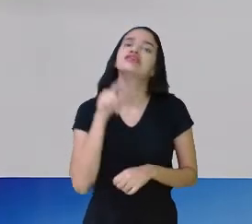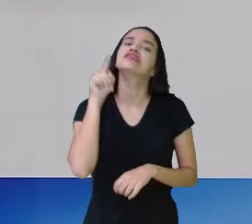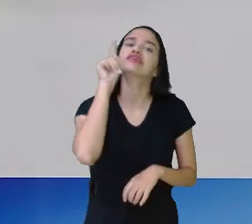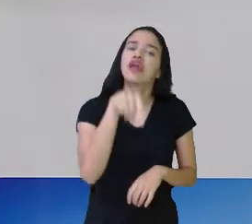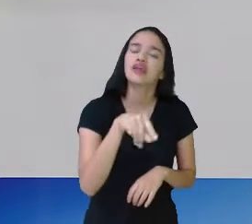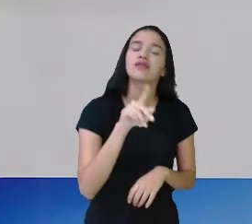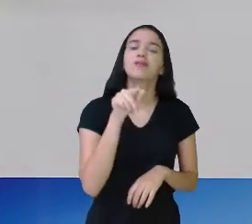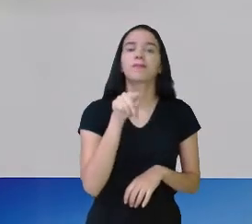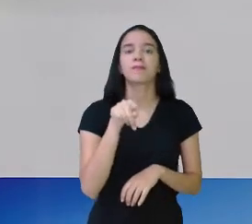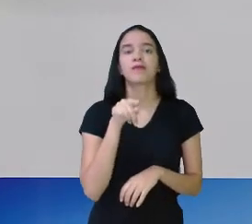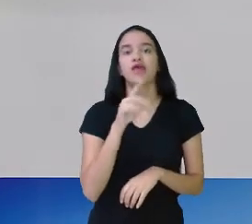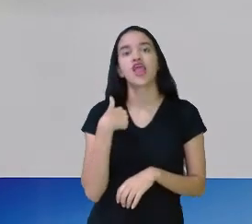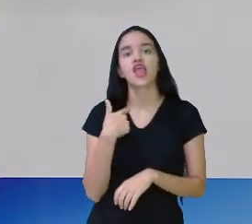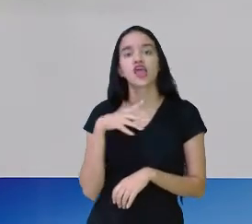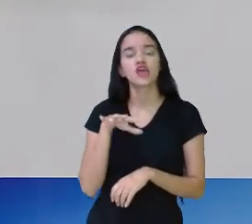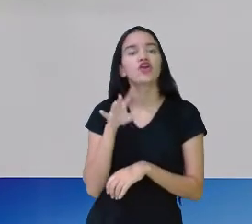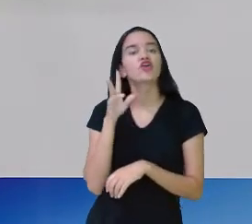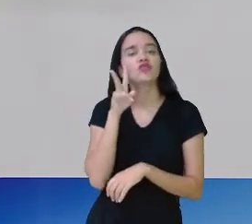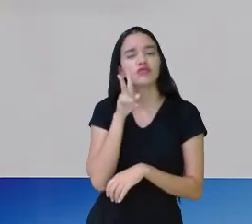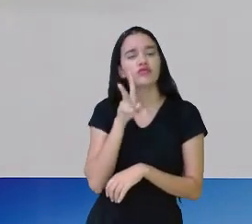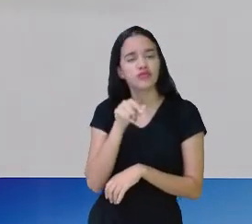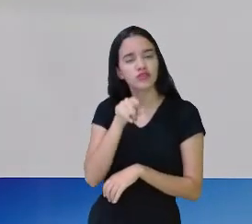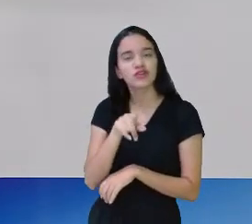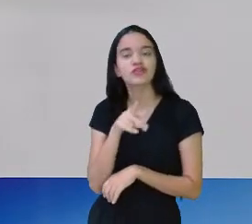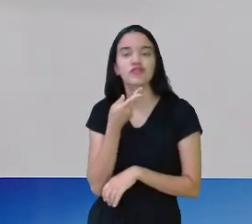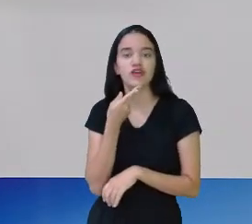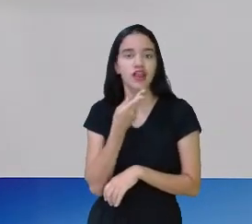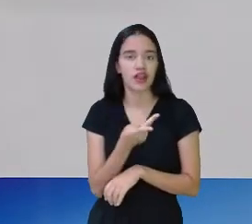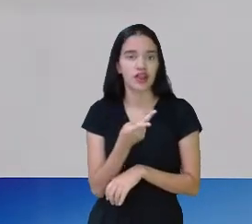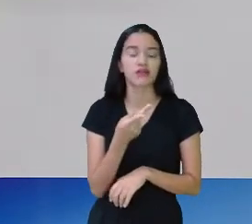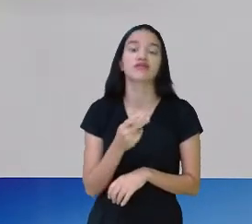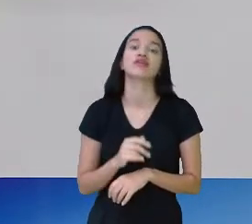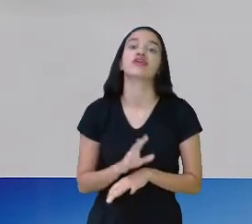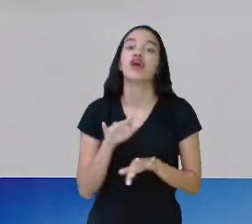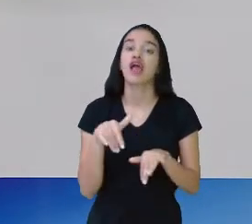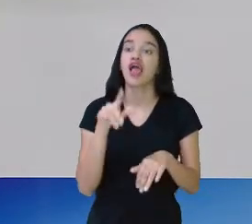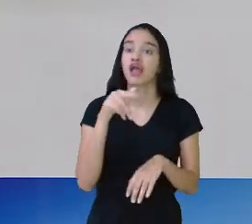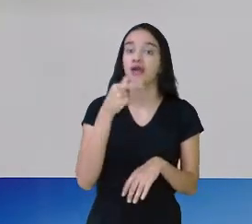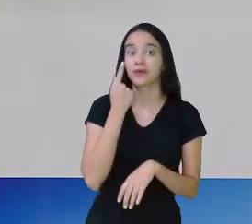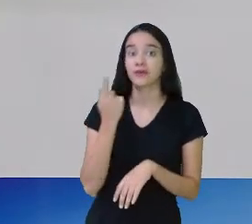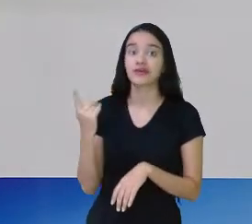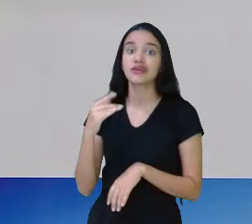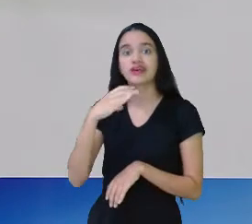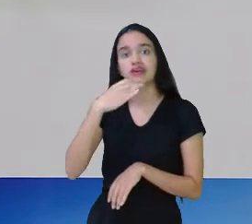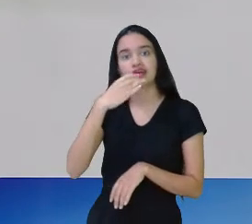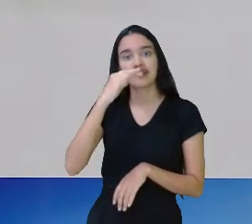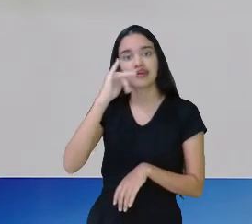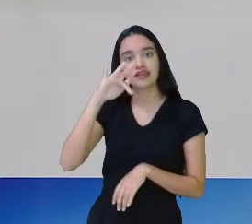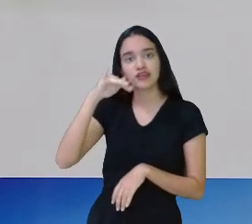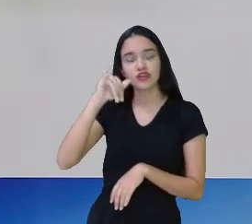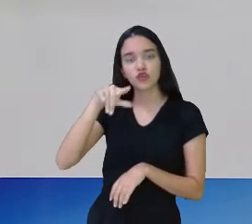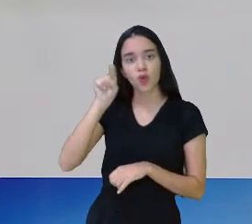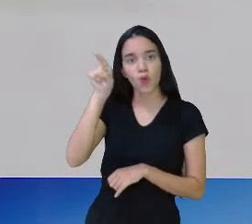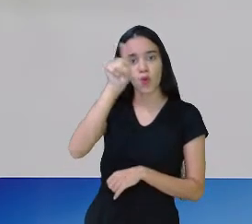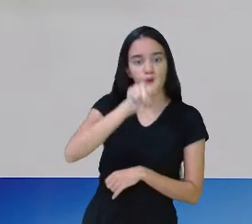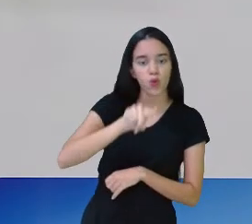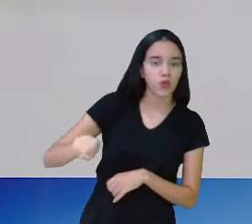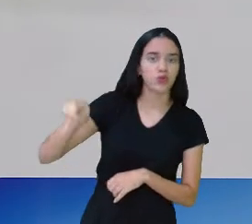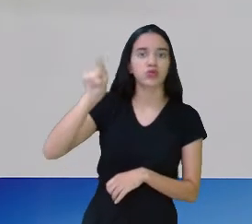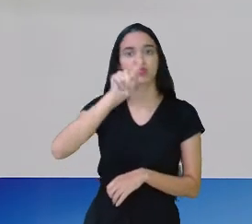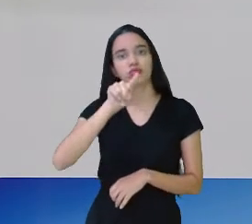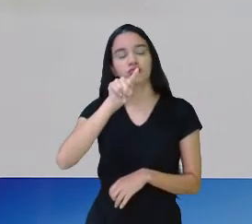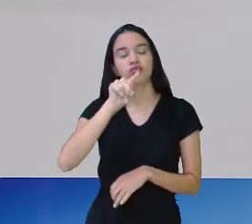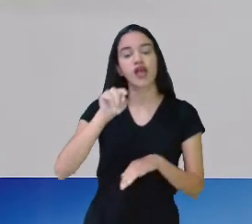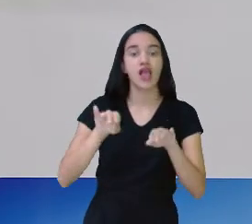Isso eu escutei. Você falou e eu ouvi. Isso é um círculo,